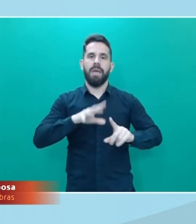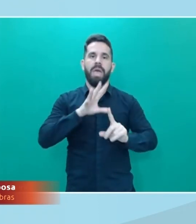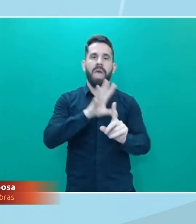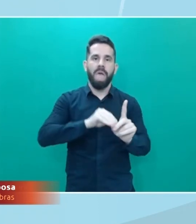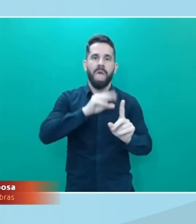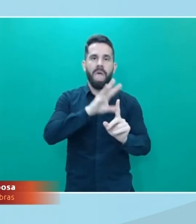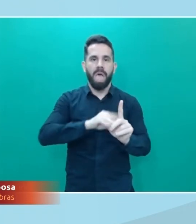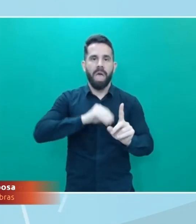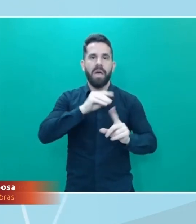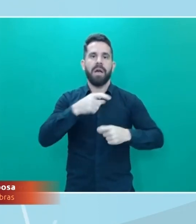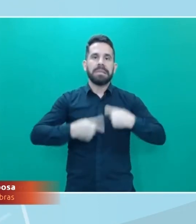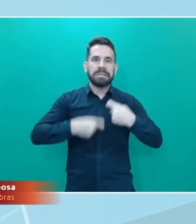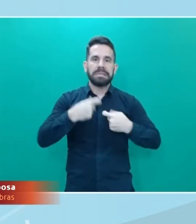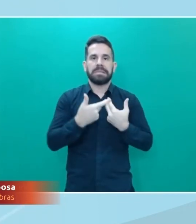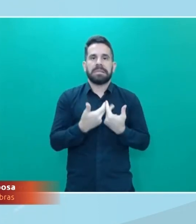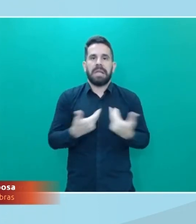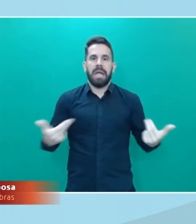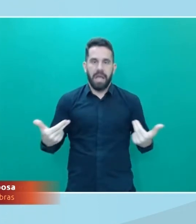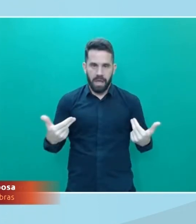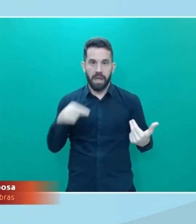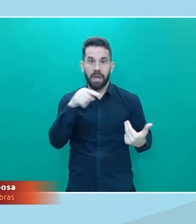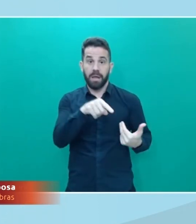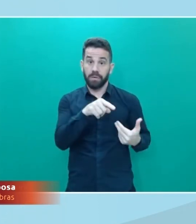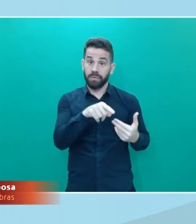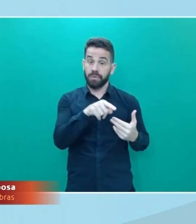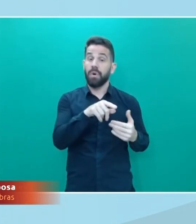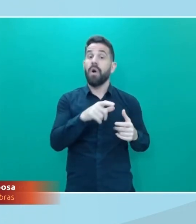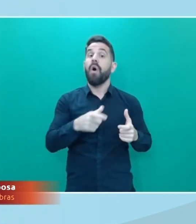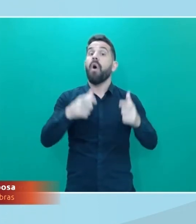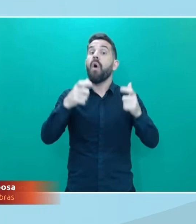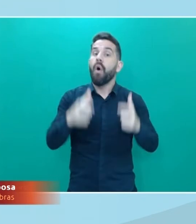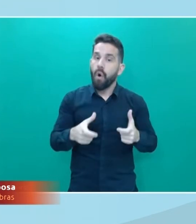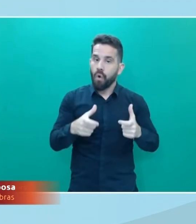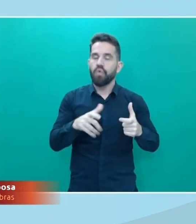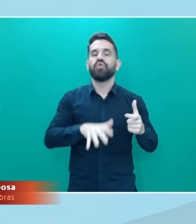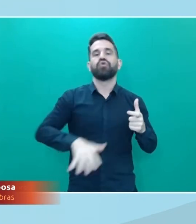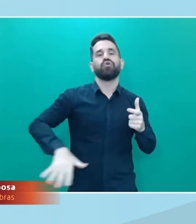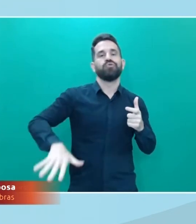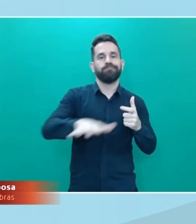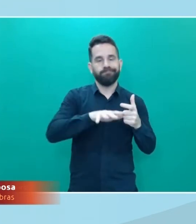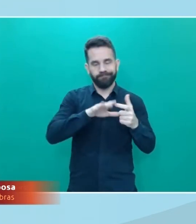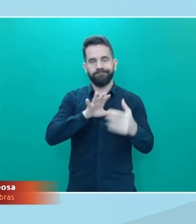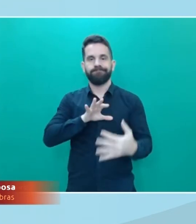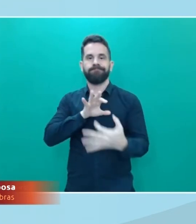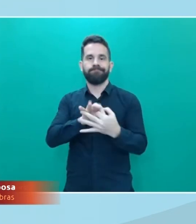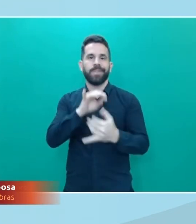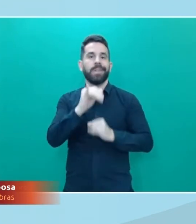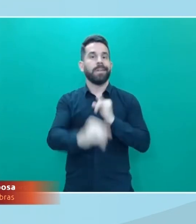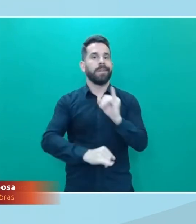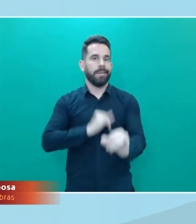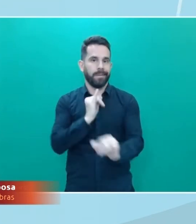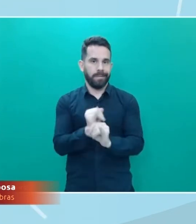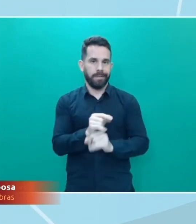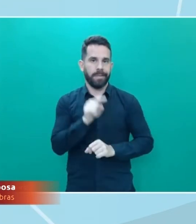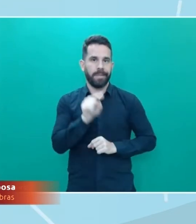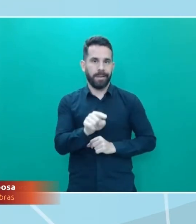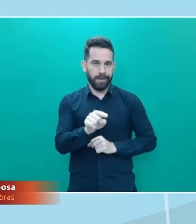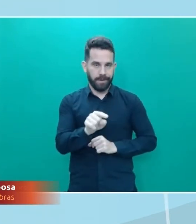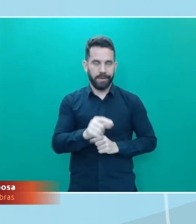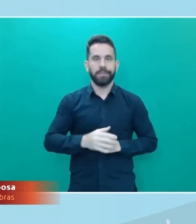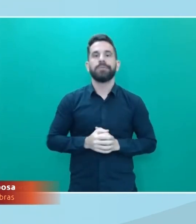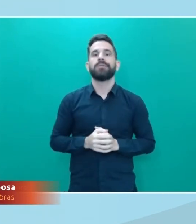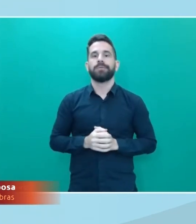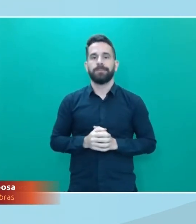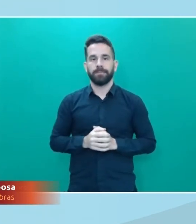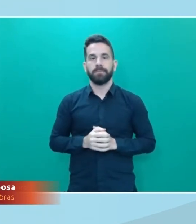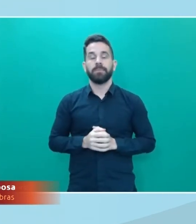adolescentes em ambiente virtual no país. Apenas no primeiro semestre desse ano, mais de